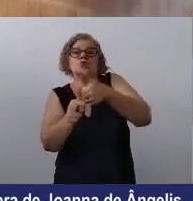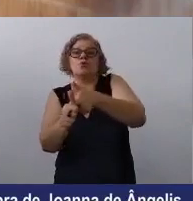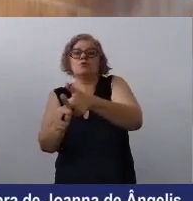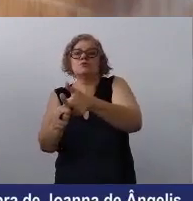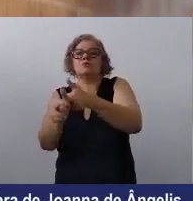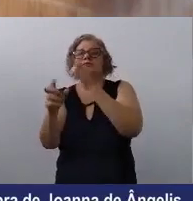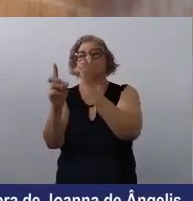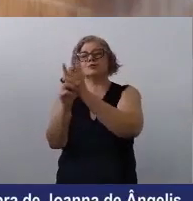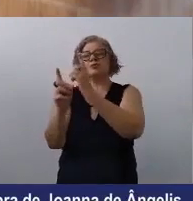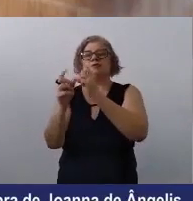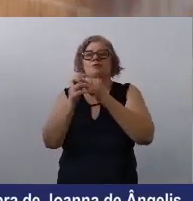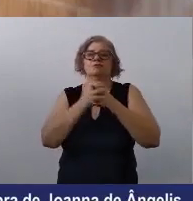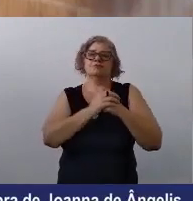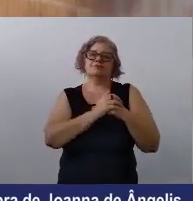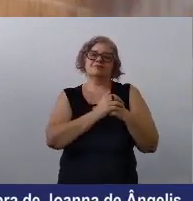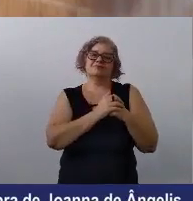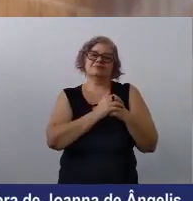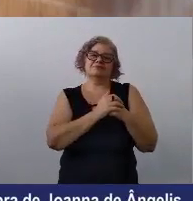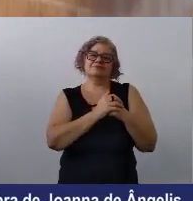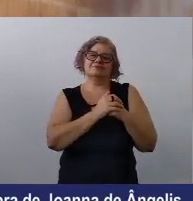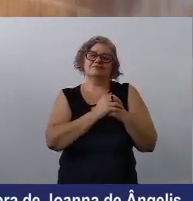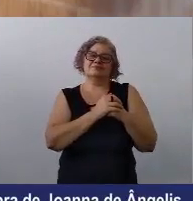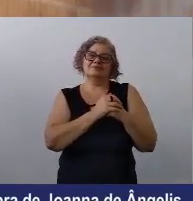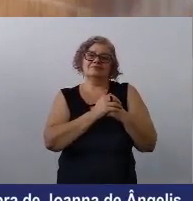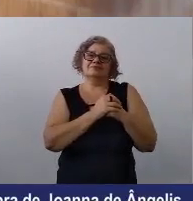trouxe-me ao teu encontro.